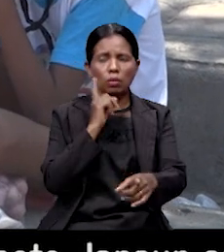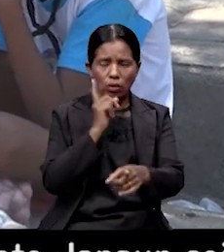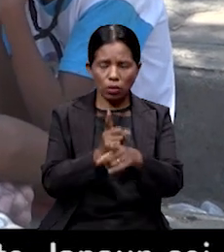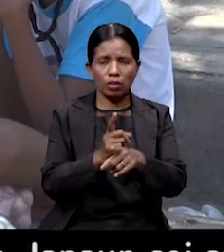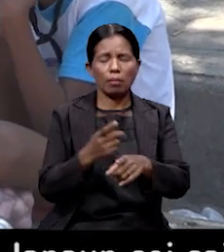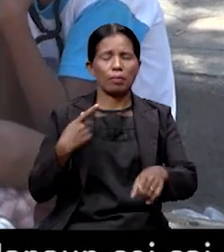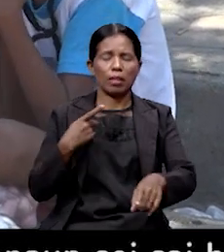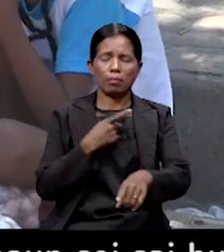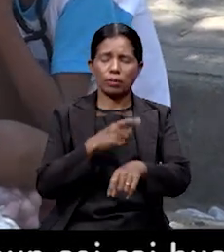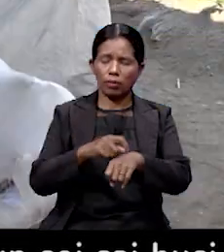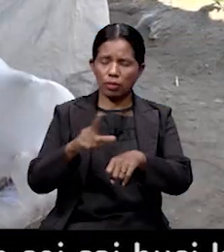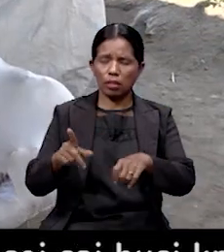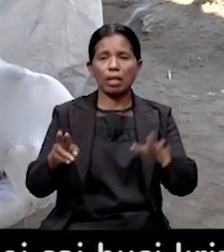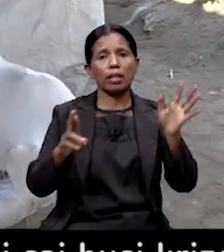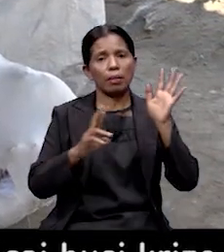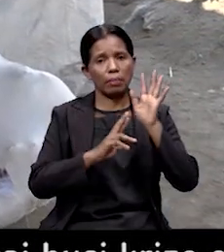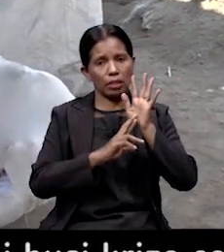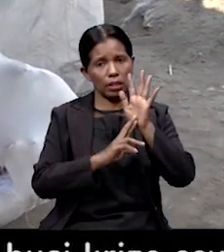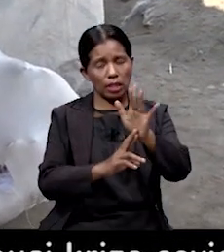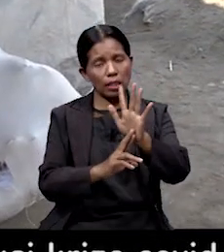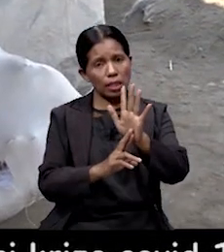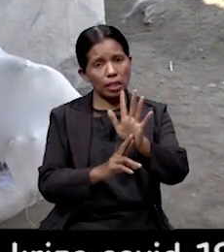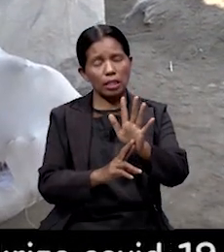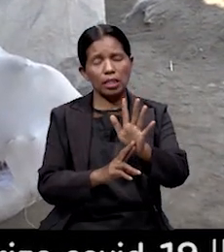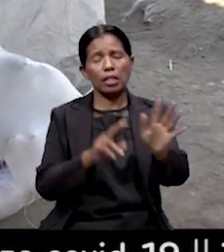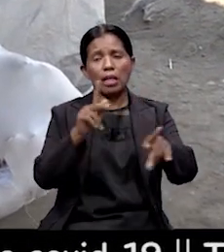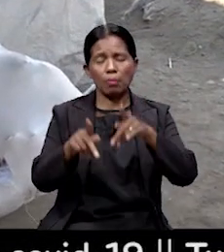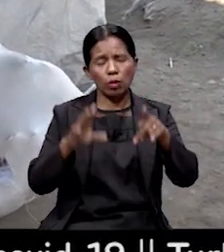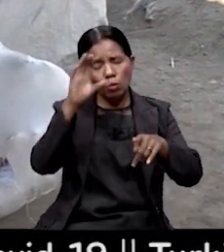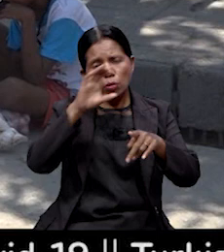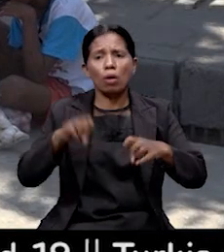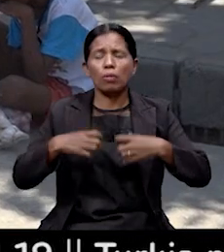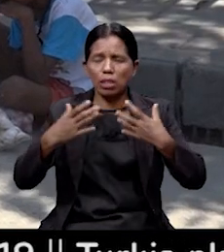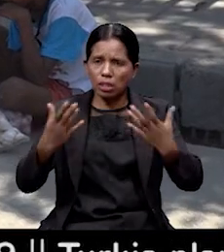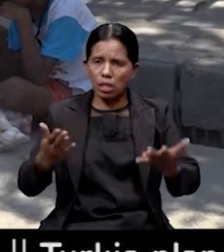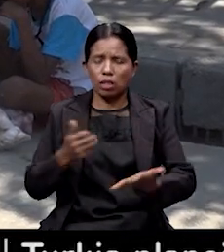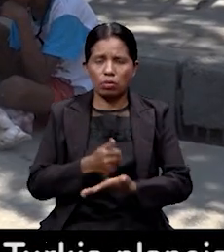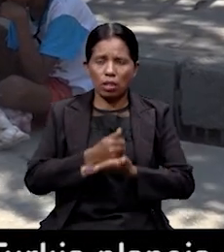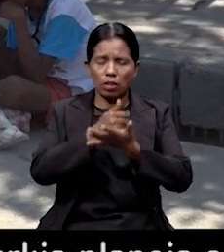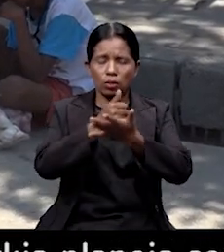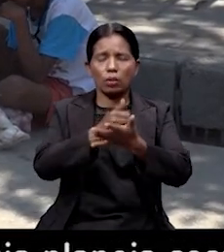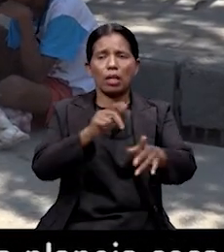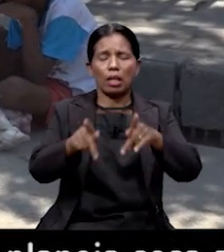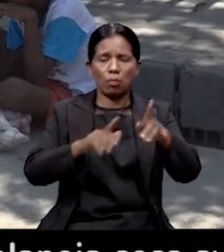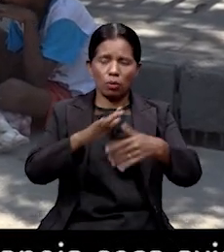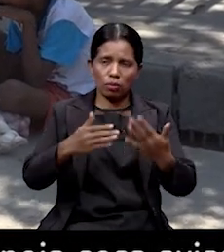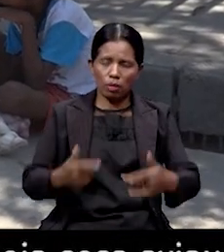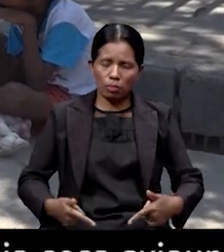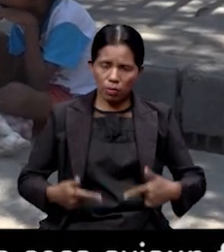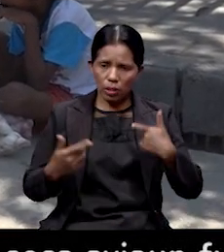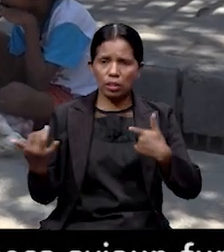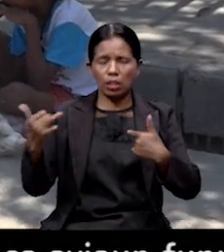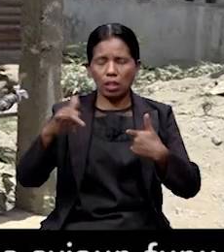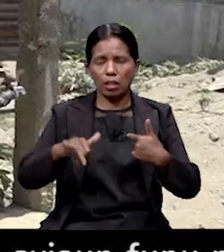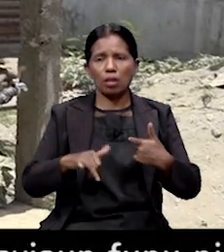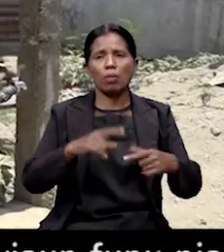dar representante do povo, maka tem que buka alternativa adequada hore asigura dignidade do povo nian. Sira ni dignidade ni mako